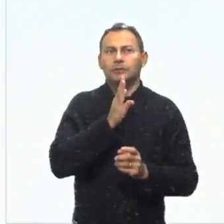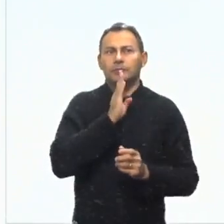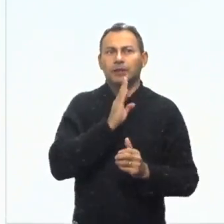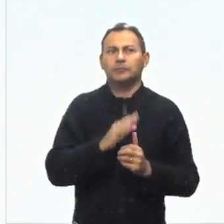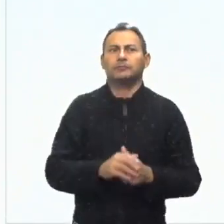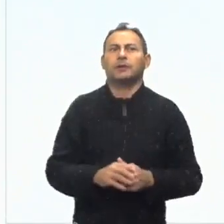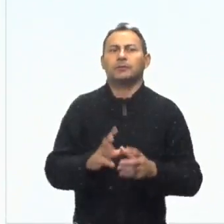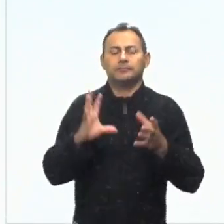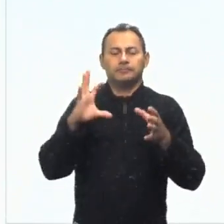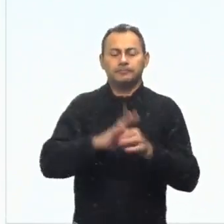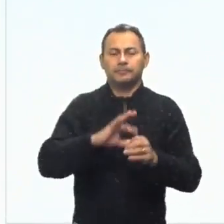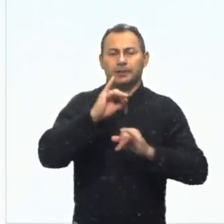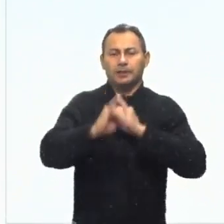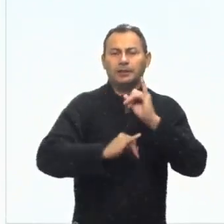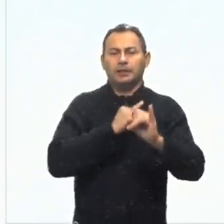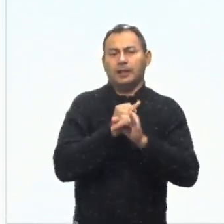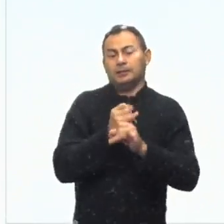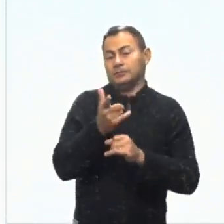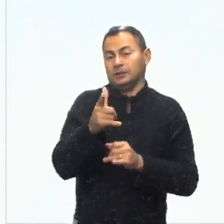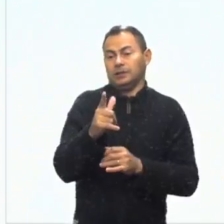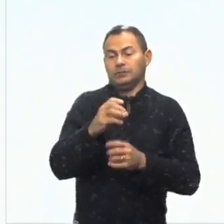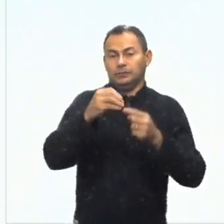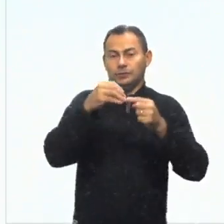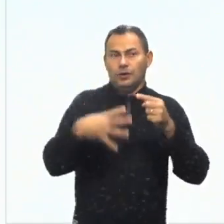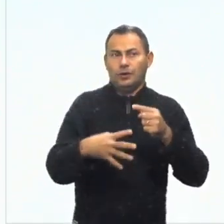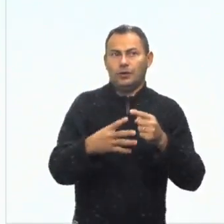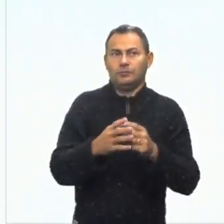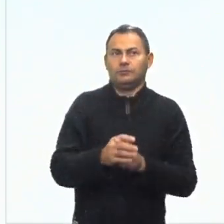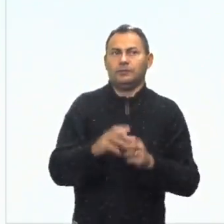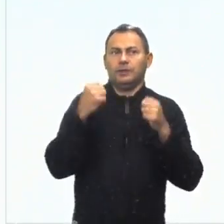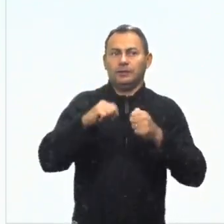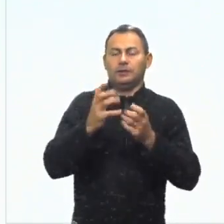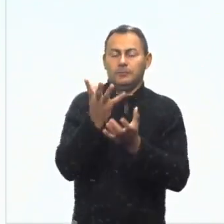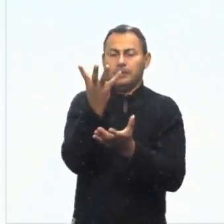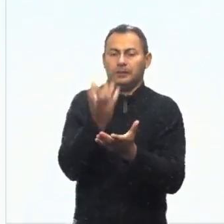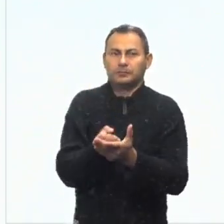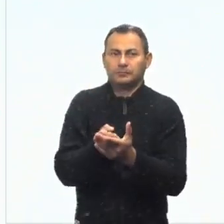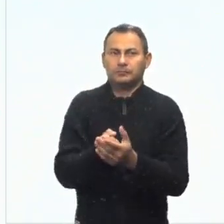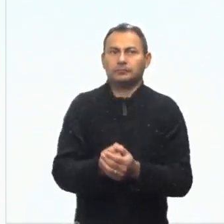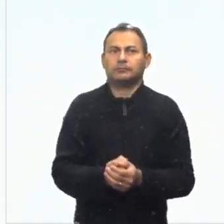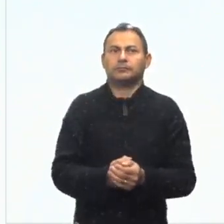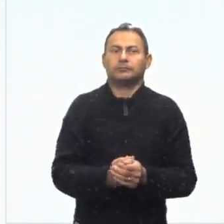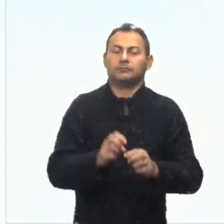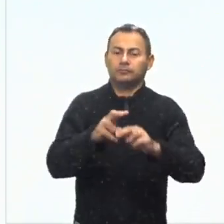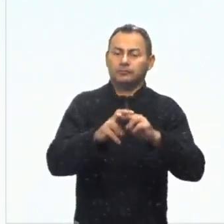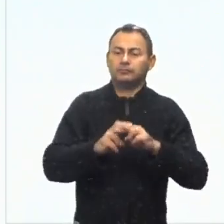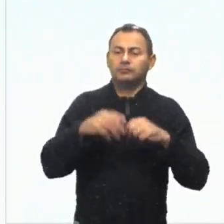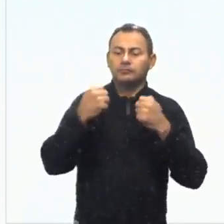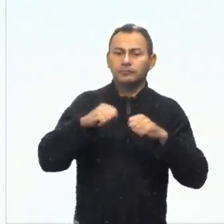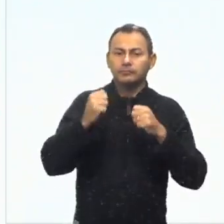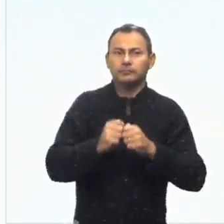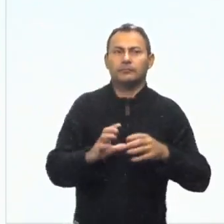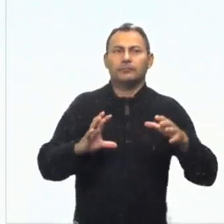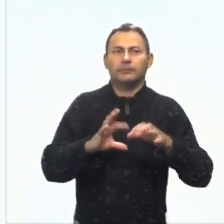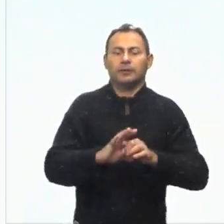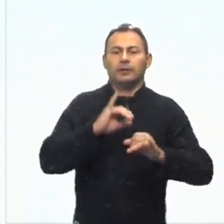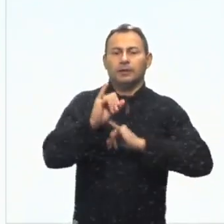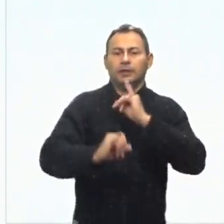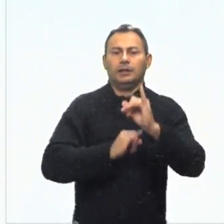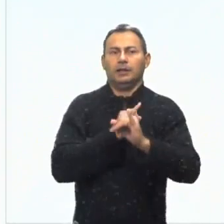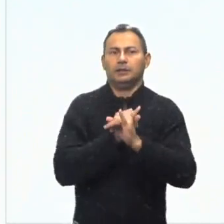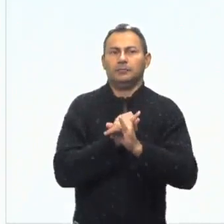conhecimento. Conexão com a internet, caso você não tenha o software, sei lá, você vai precisar baixar. Por isso que precisa de conexão com a